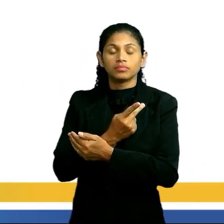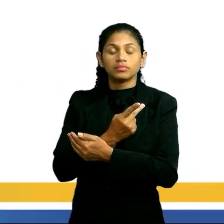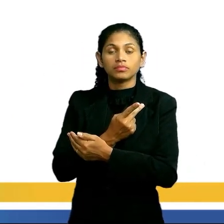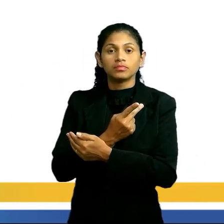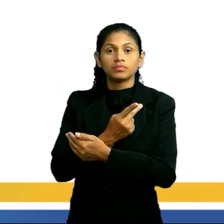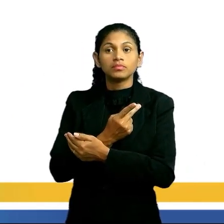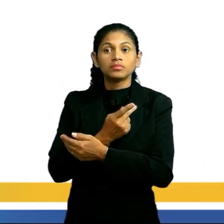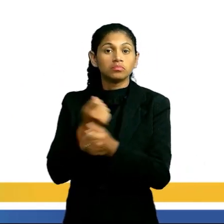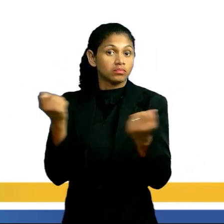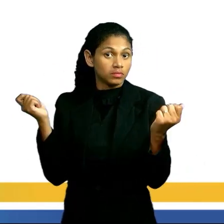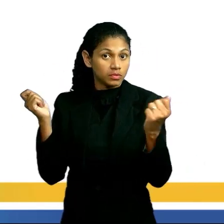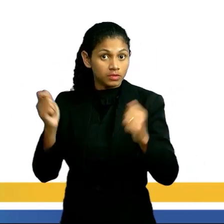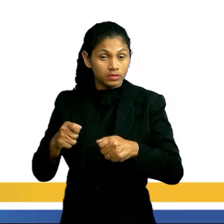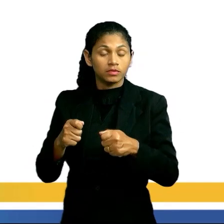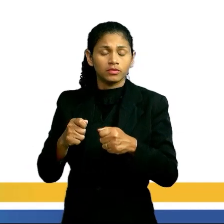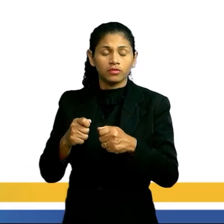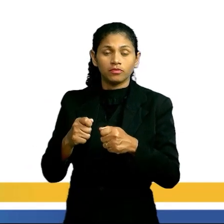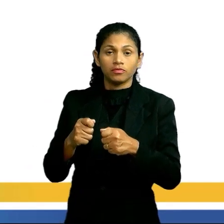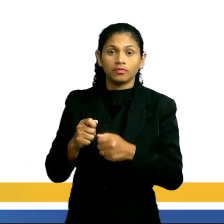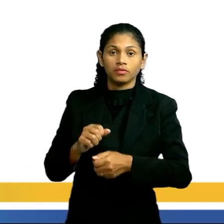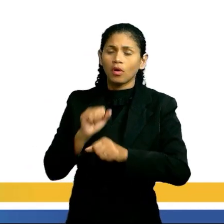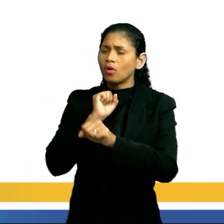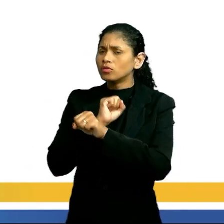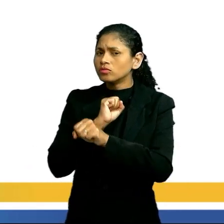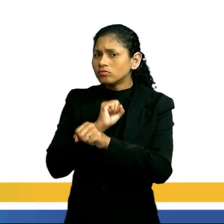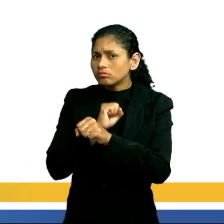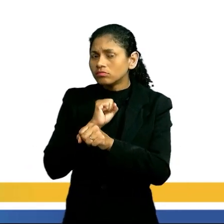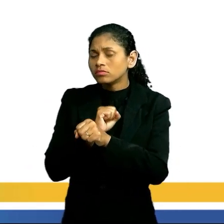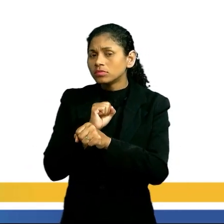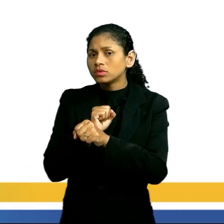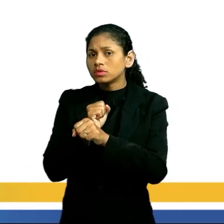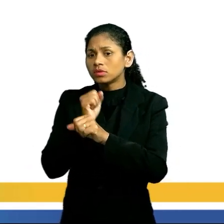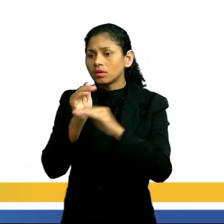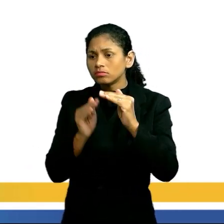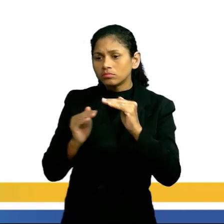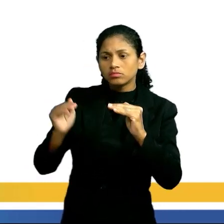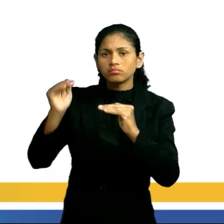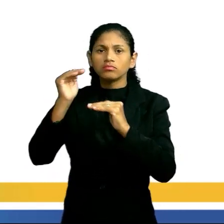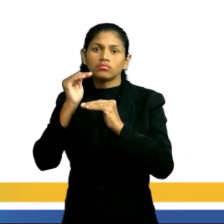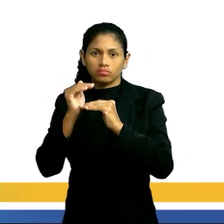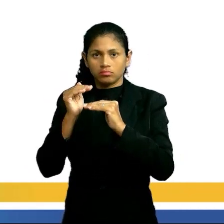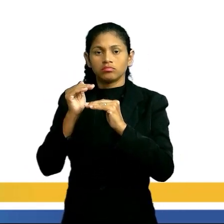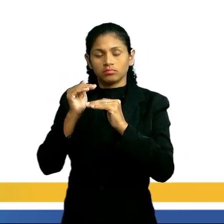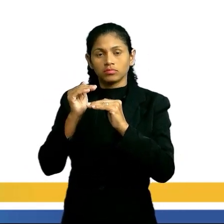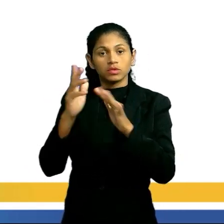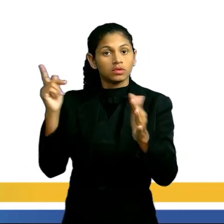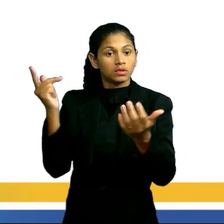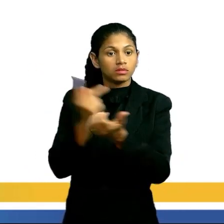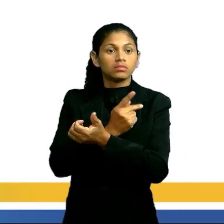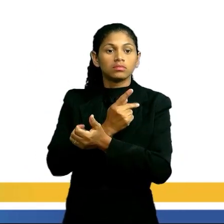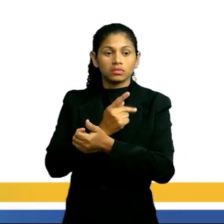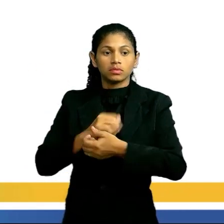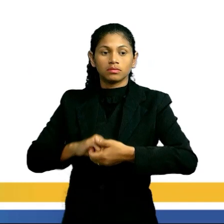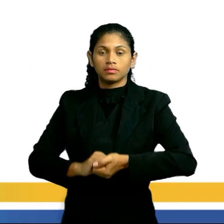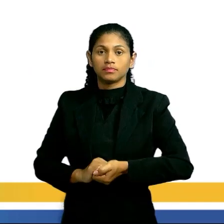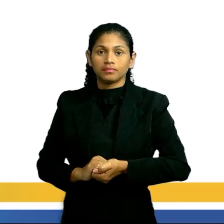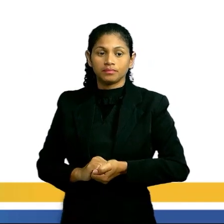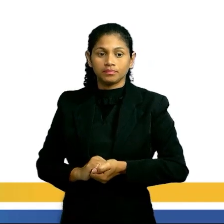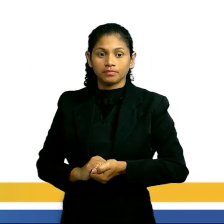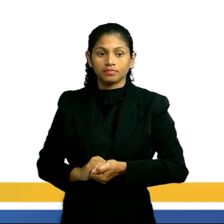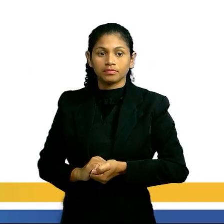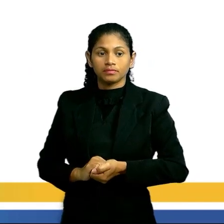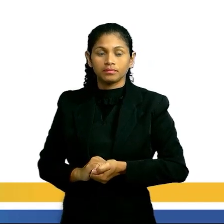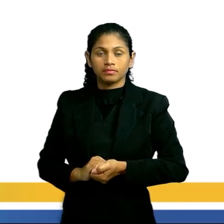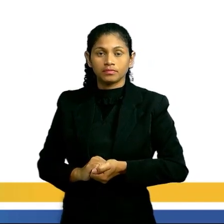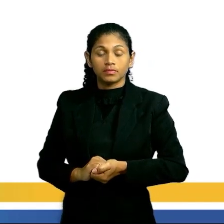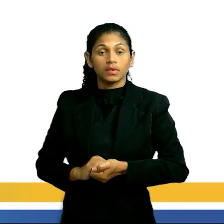favoráveis ou esperados sobre o número de eventos possíveis. Essa fórmulazinha que vocês estão vendo aí. E